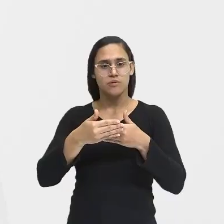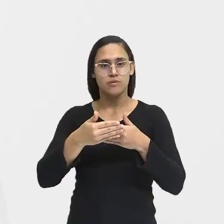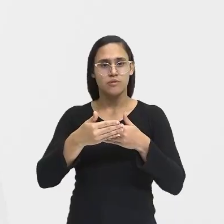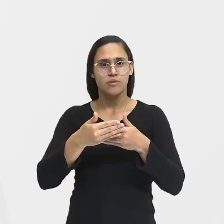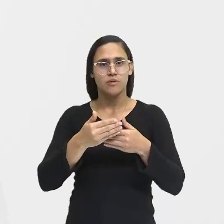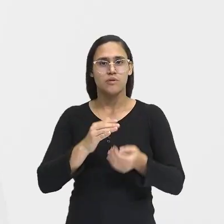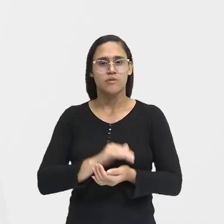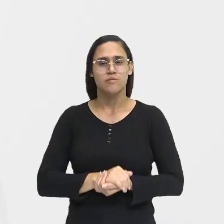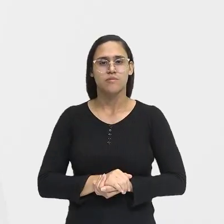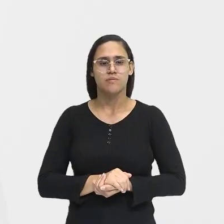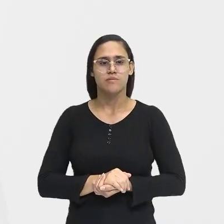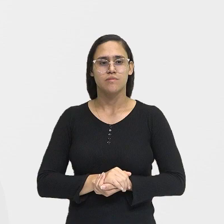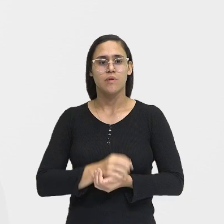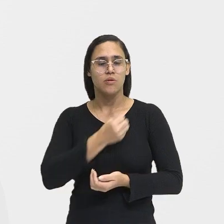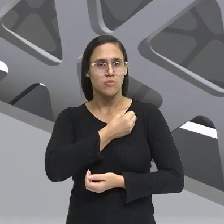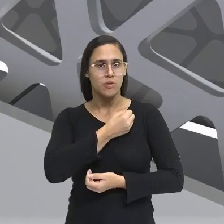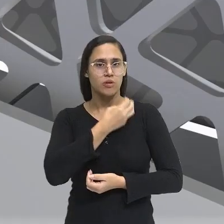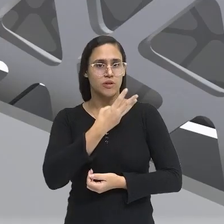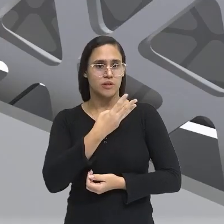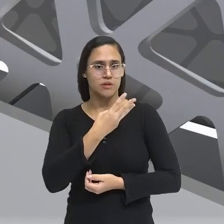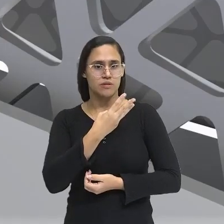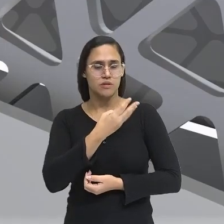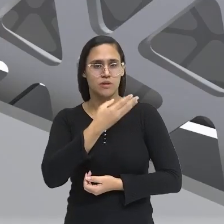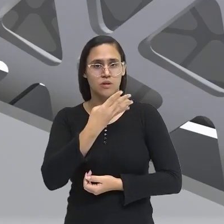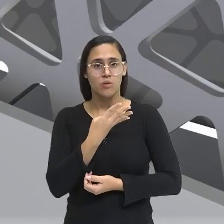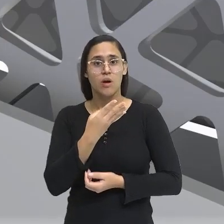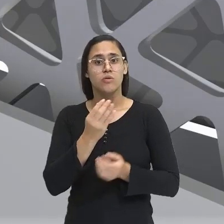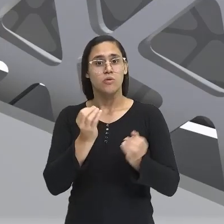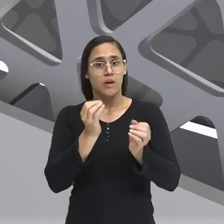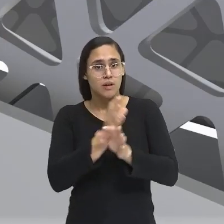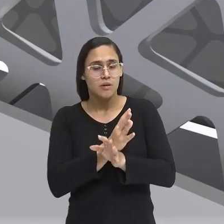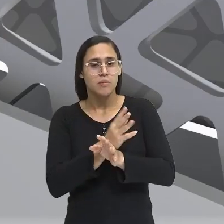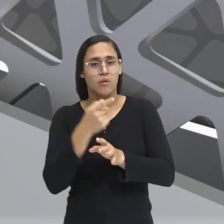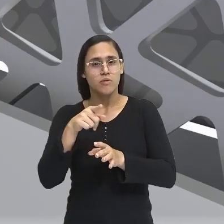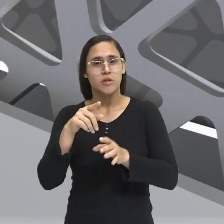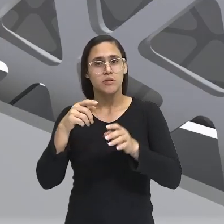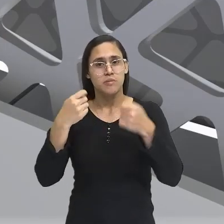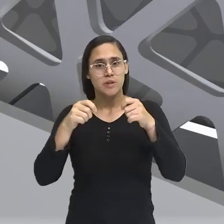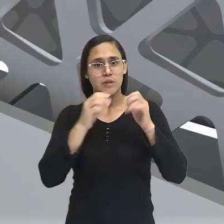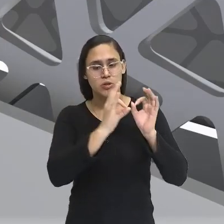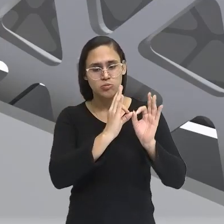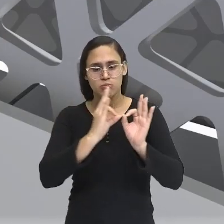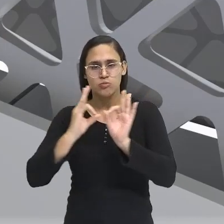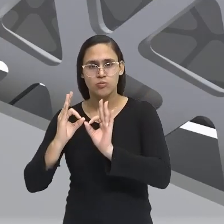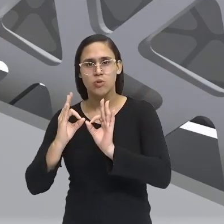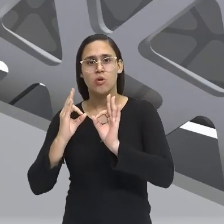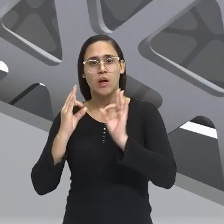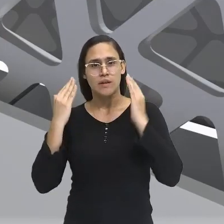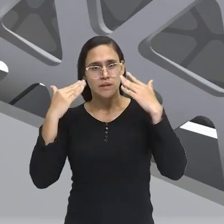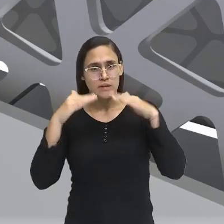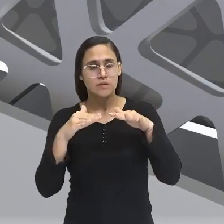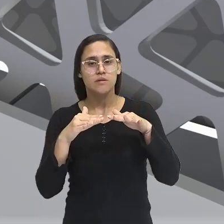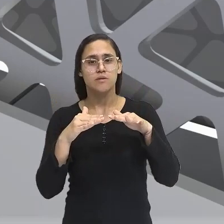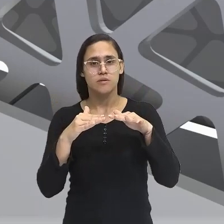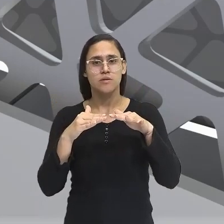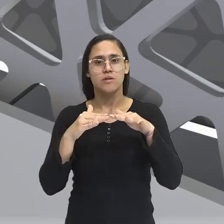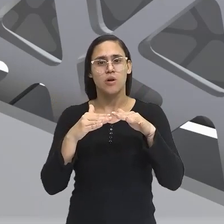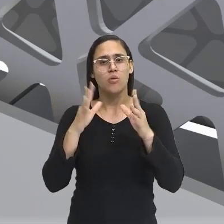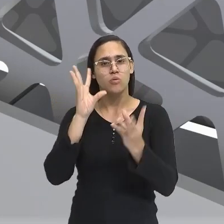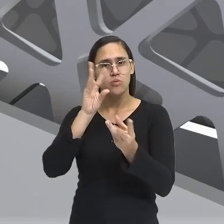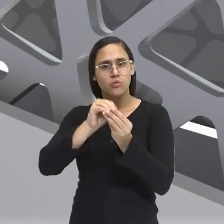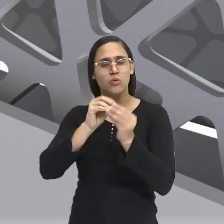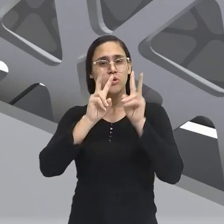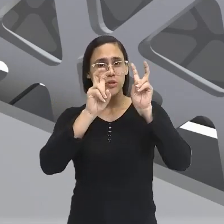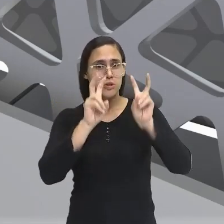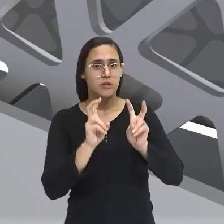aula 34, tá bom? Então, vocês vão prestar bastante atenção na revisão dos assuntos